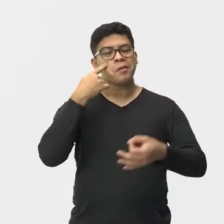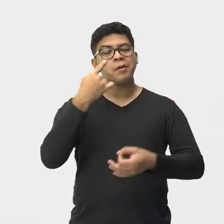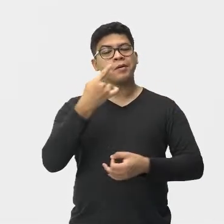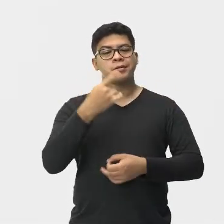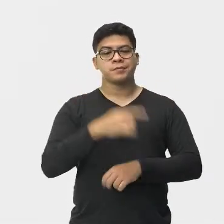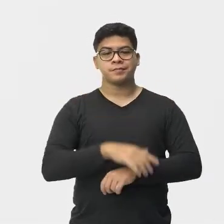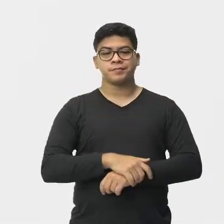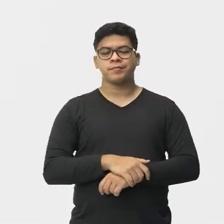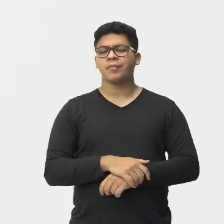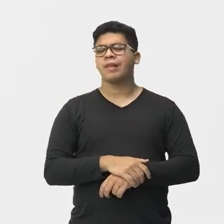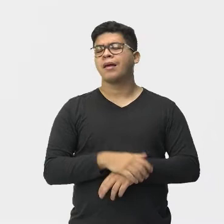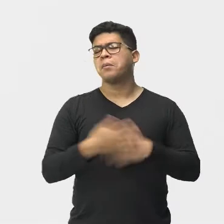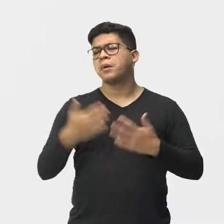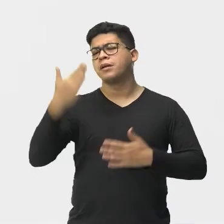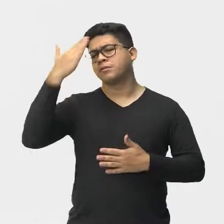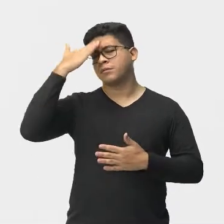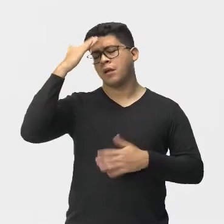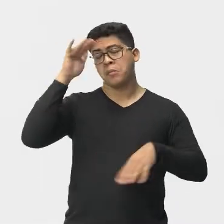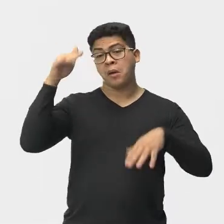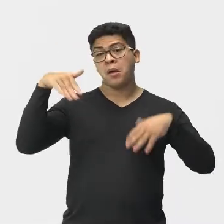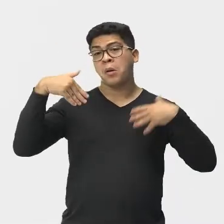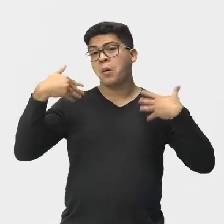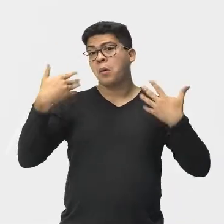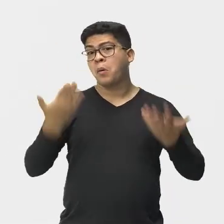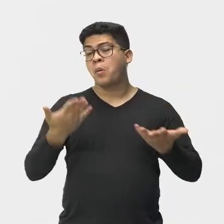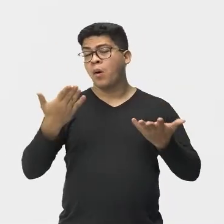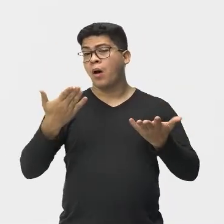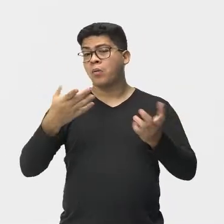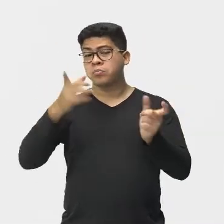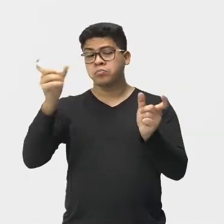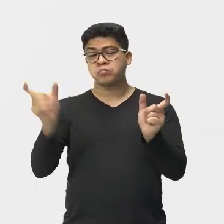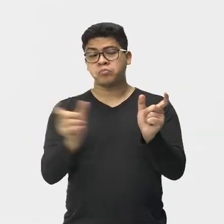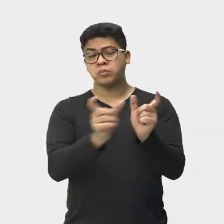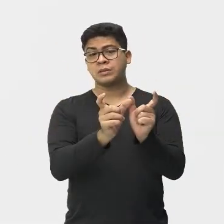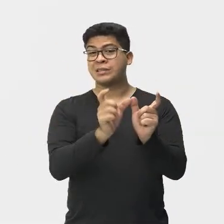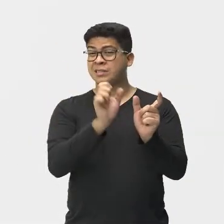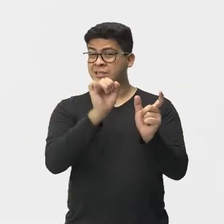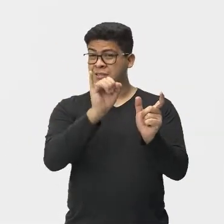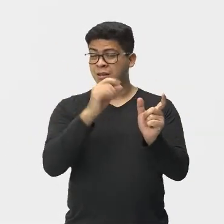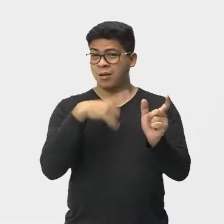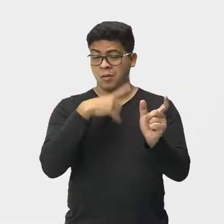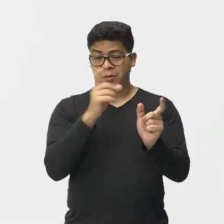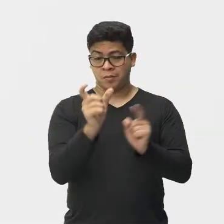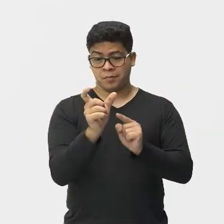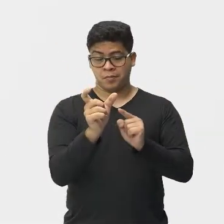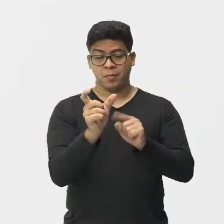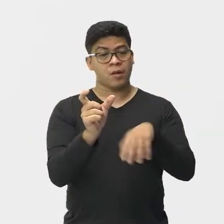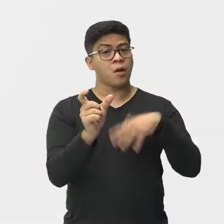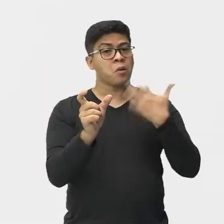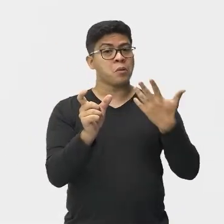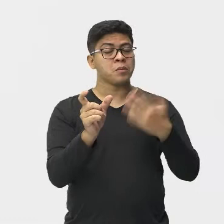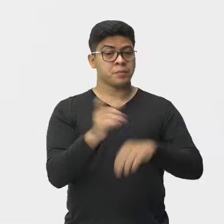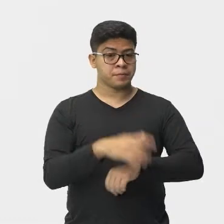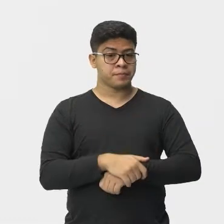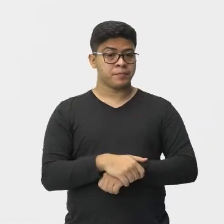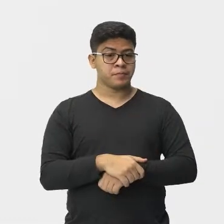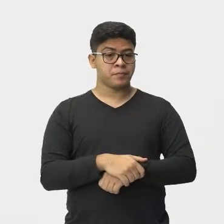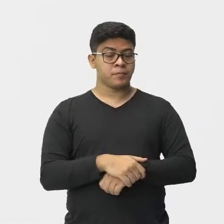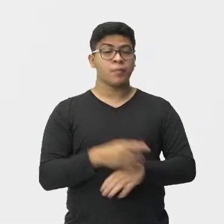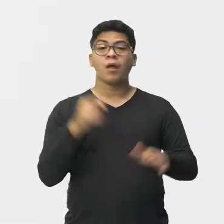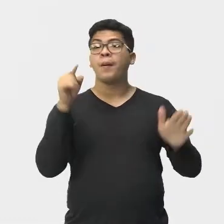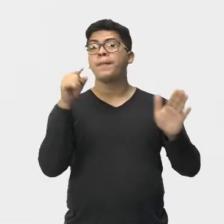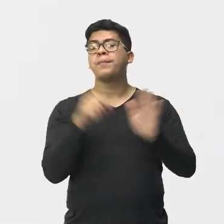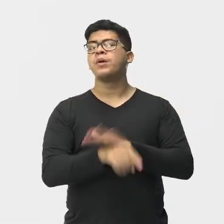ó, para saber qual é o complemento, se deve fazer as perguntas ao verbo, como nós